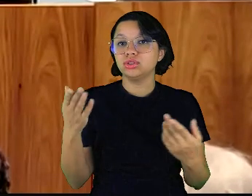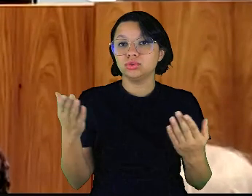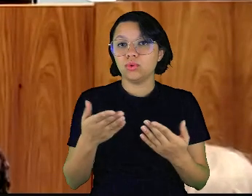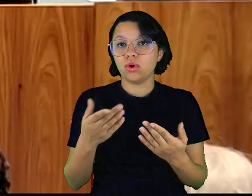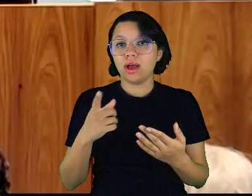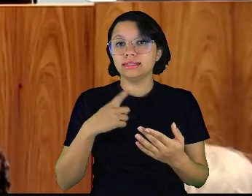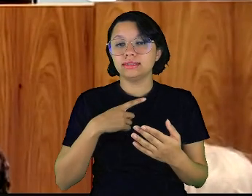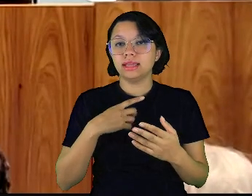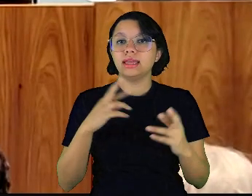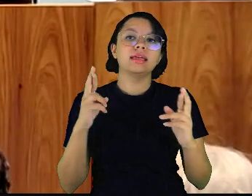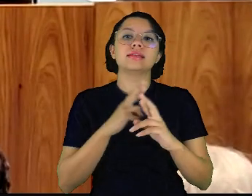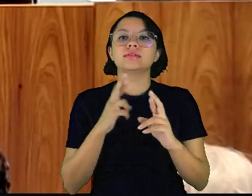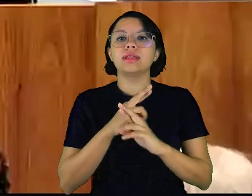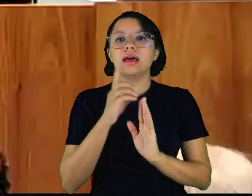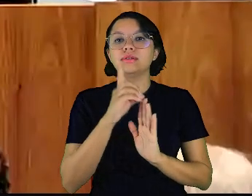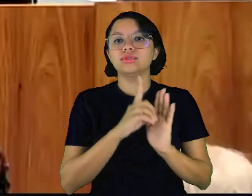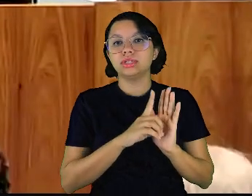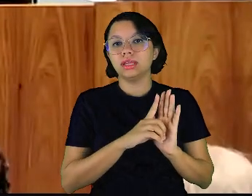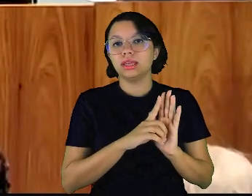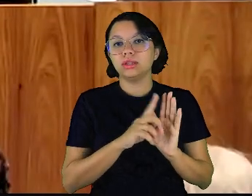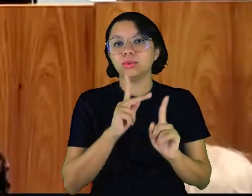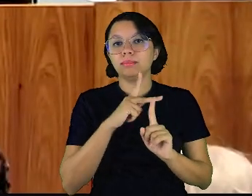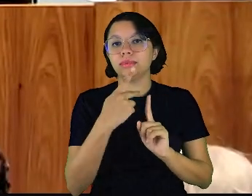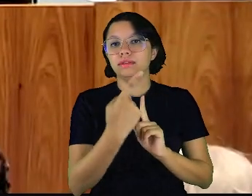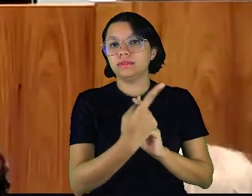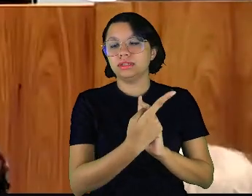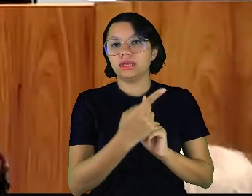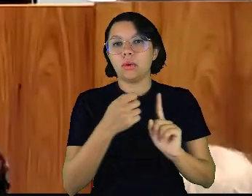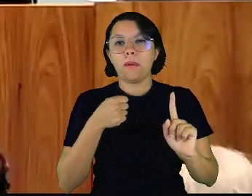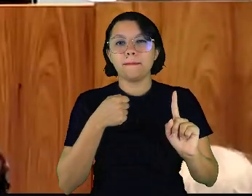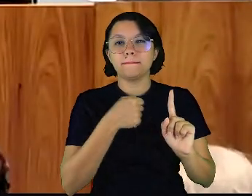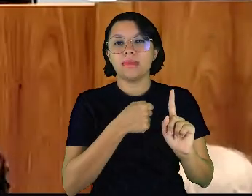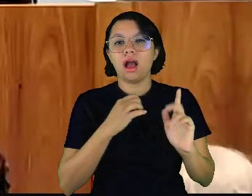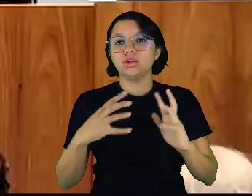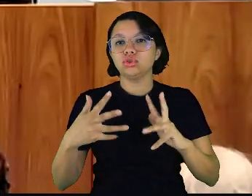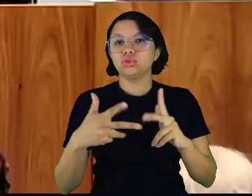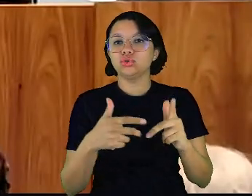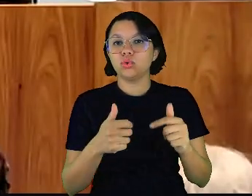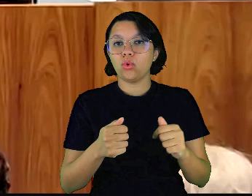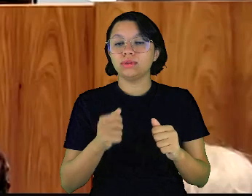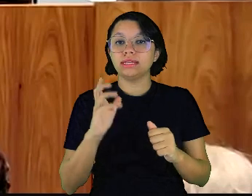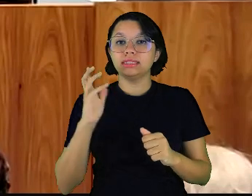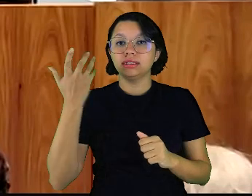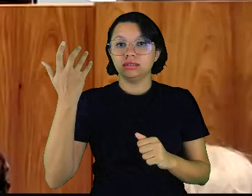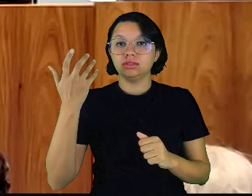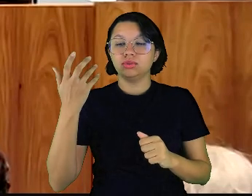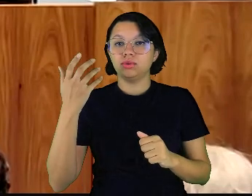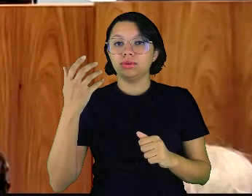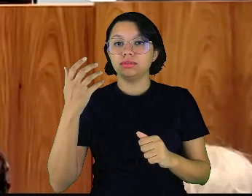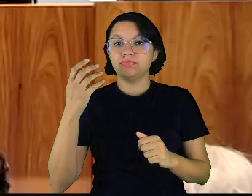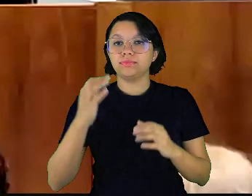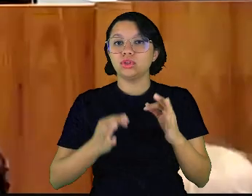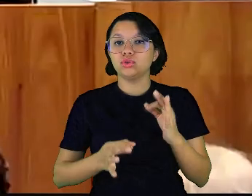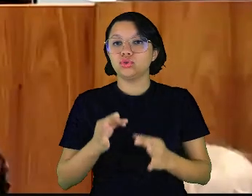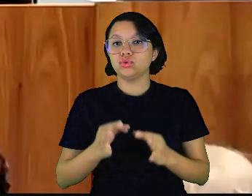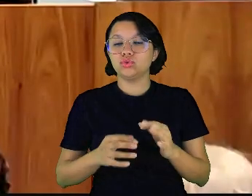aqui tem a ver com o direito previdenciário, o impacto de todas as decisões da Justiça do